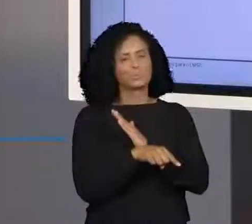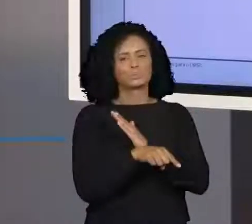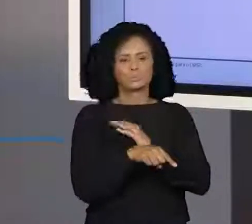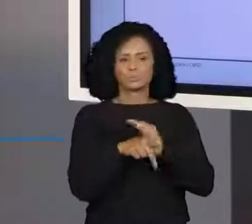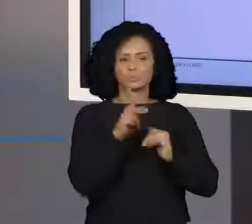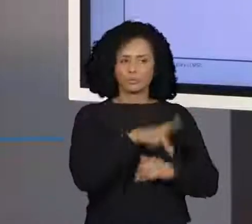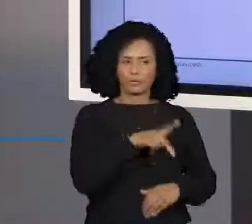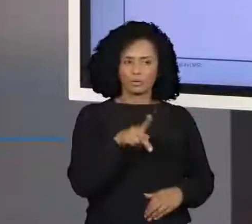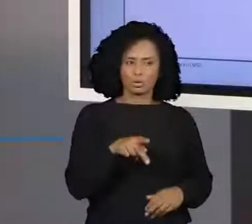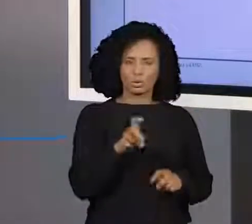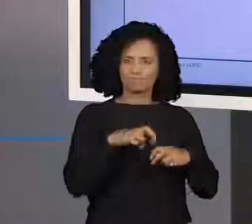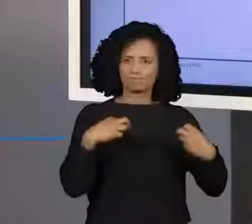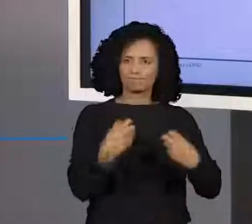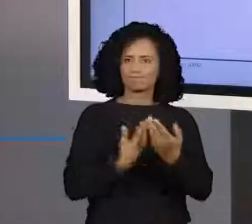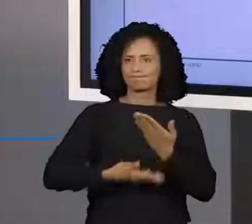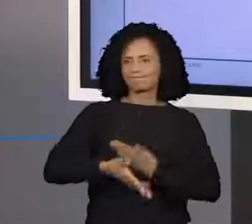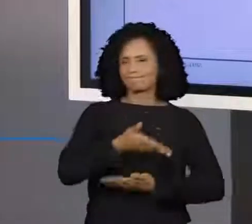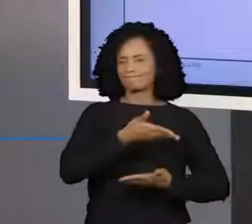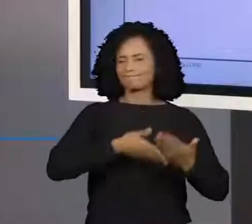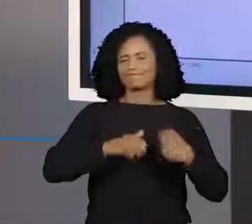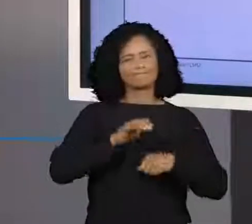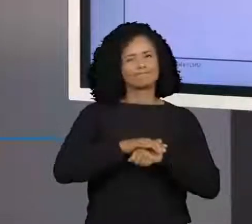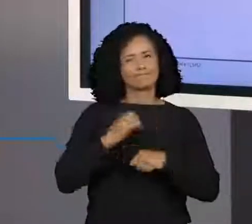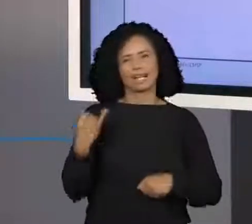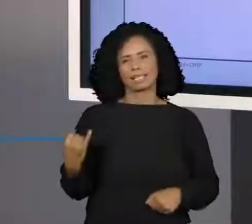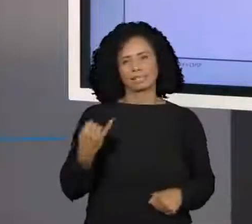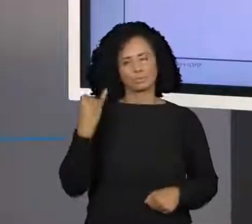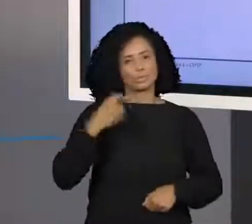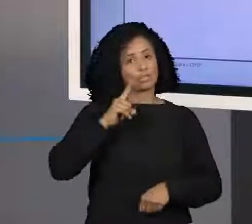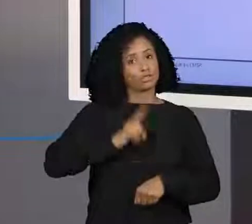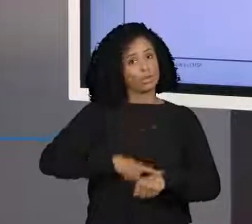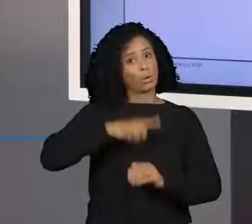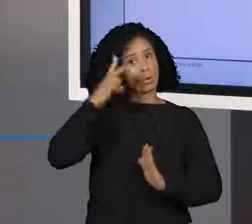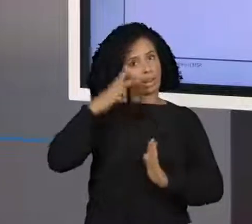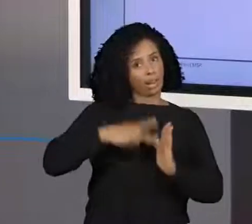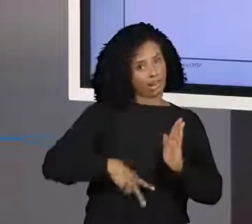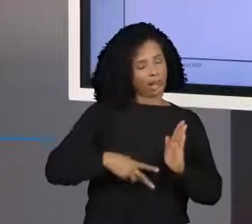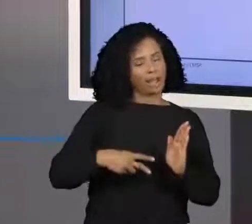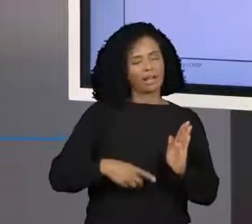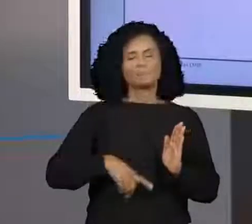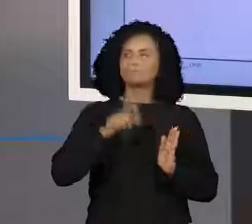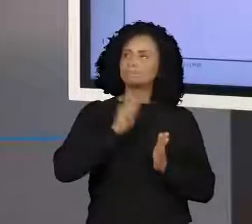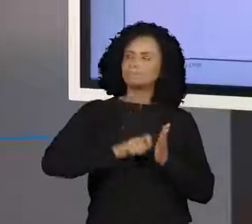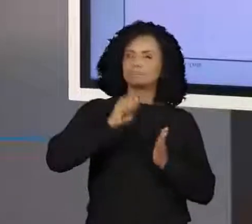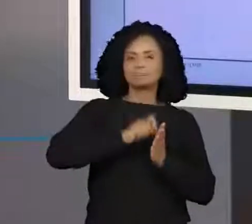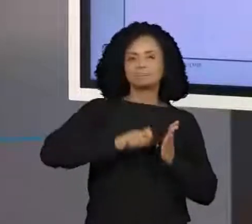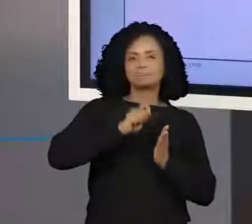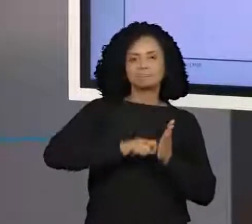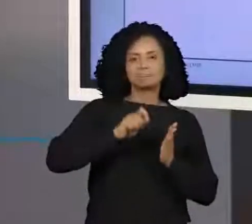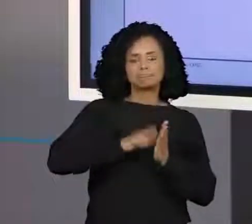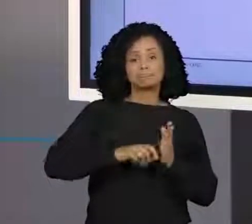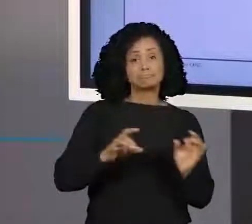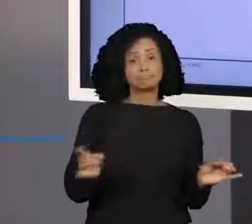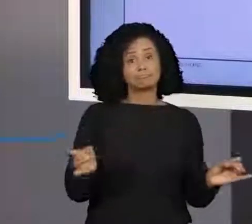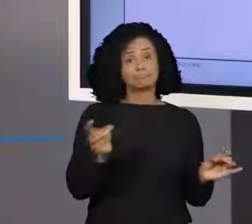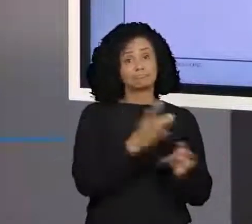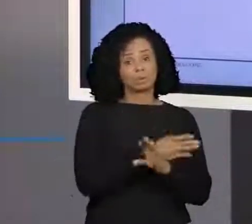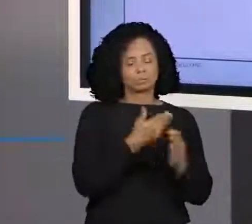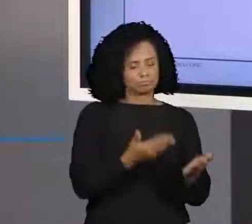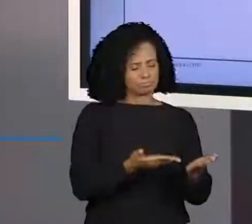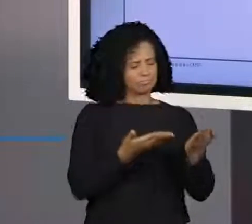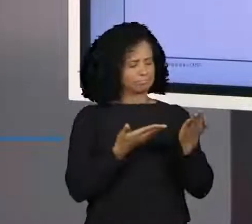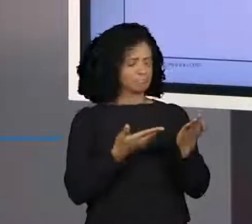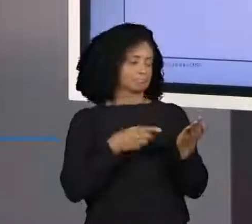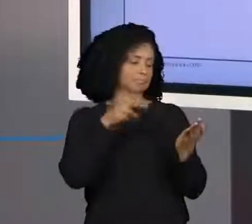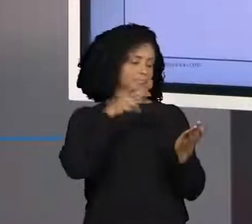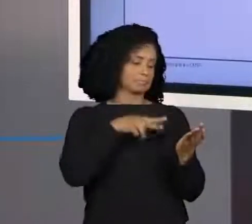pensar o que é mais importante desse texto na hora da leitura. E vai grafando, depois você vai pegar aquilo que você grafou